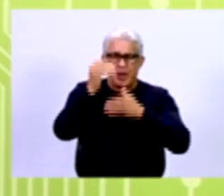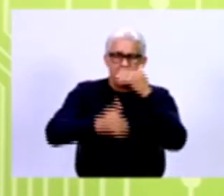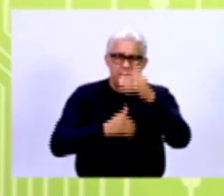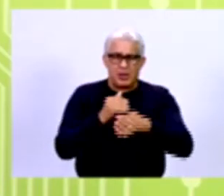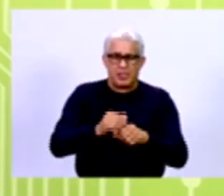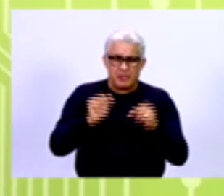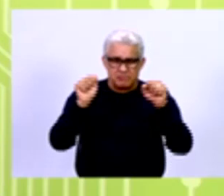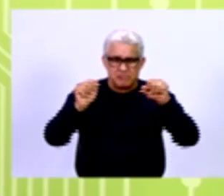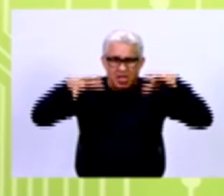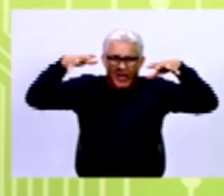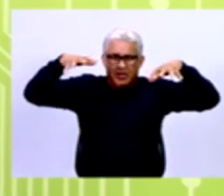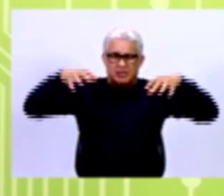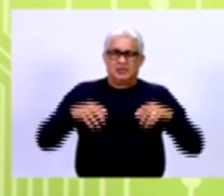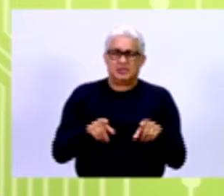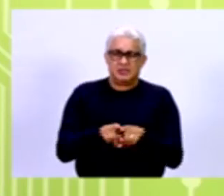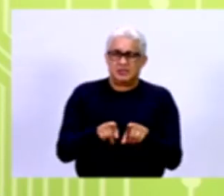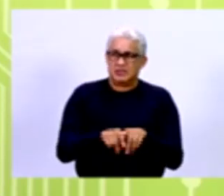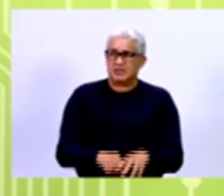mágica.